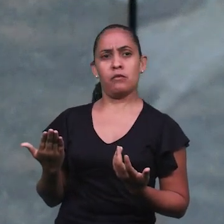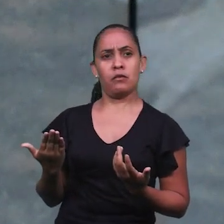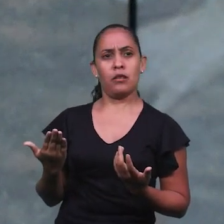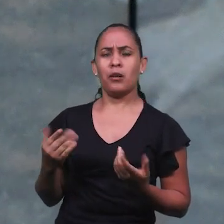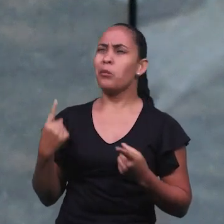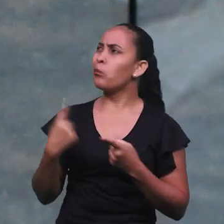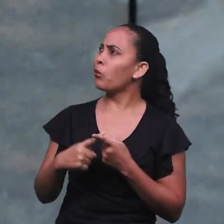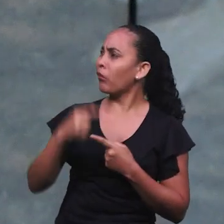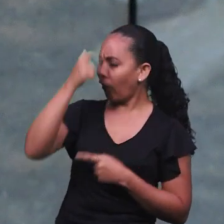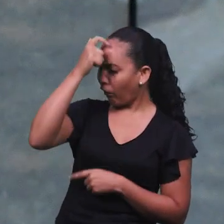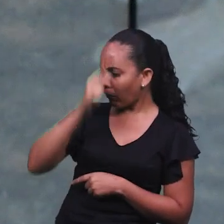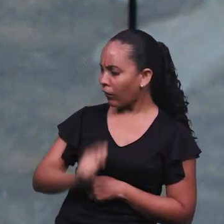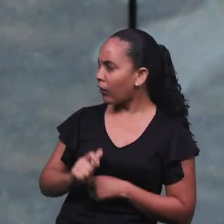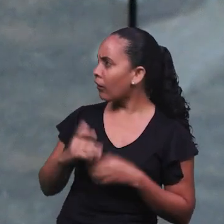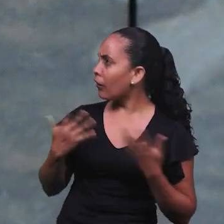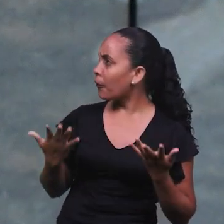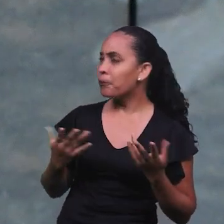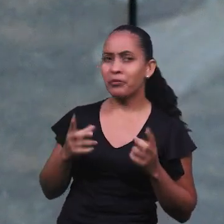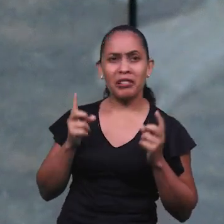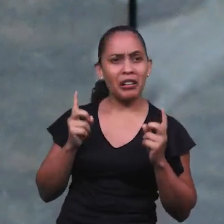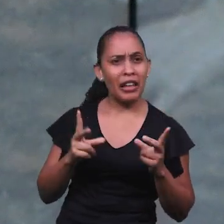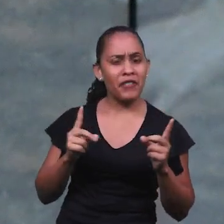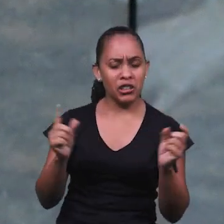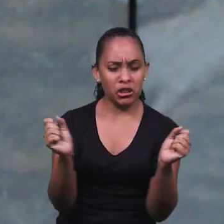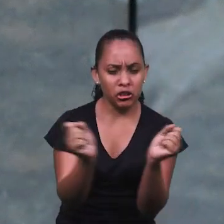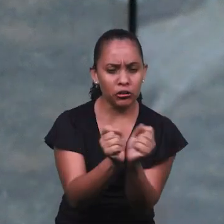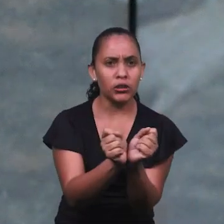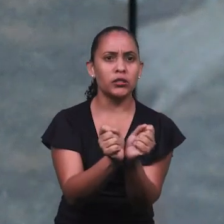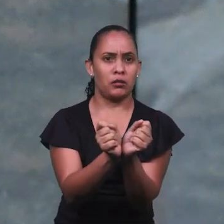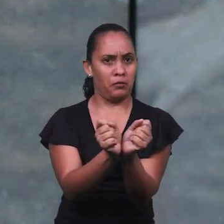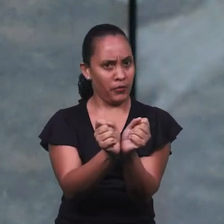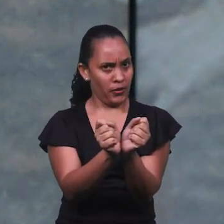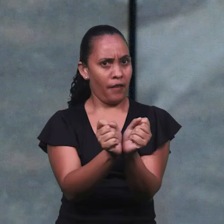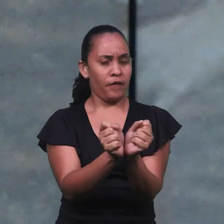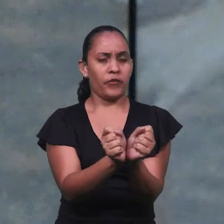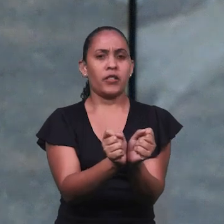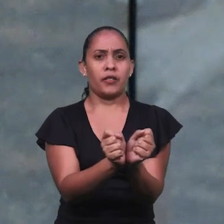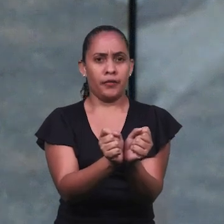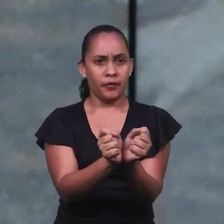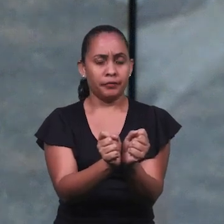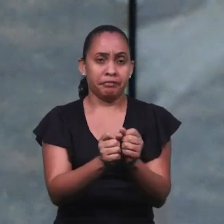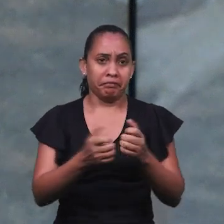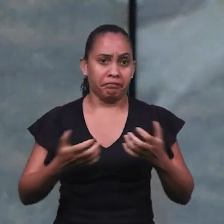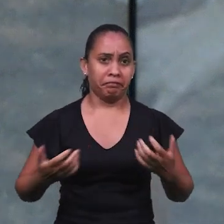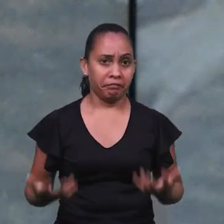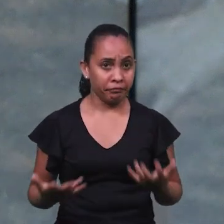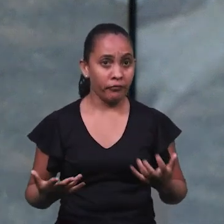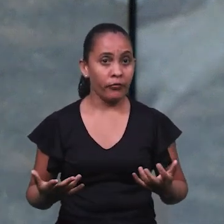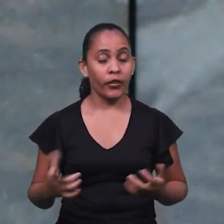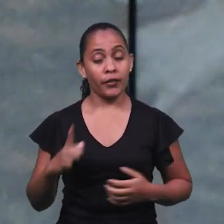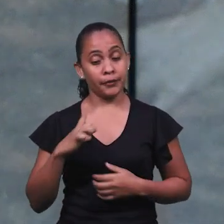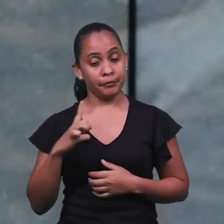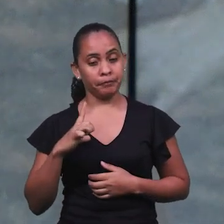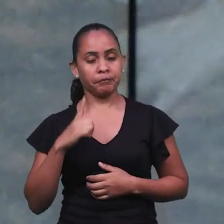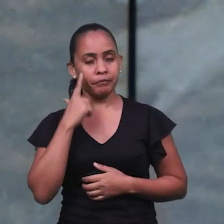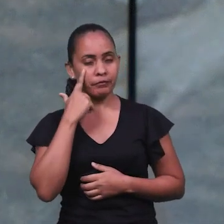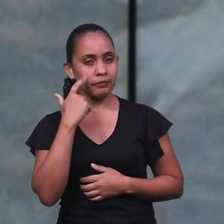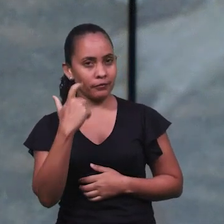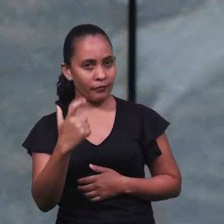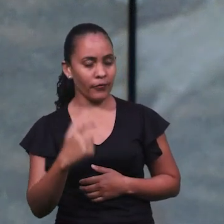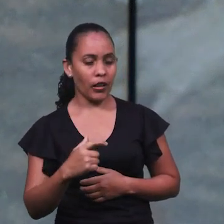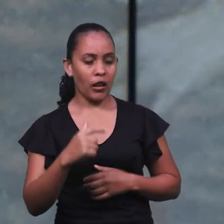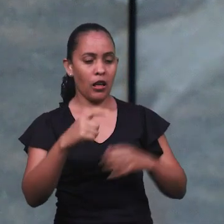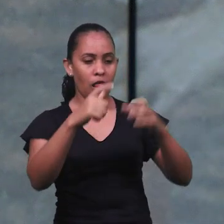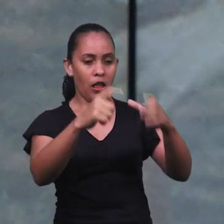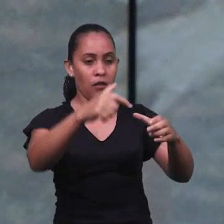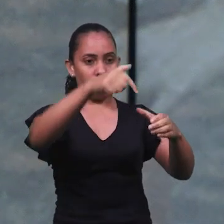Por que eu estou nessa situação? Daqui a pouco ele é vendido como escravo. Né? Há um aspecto interessante, é que a